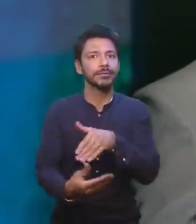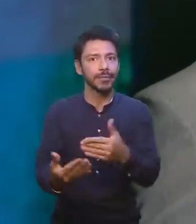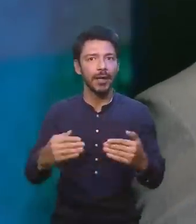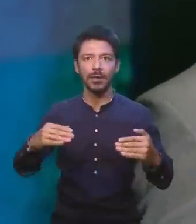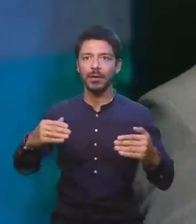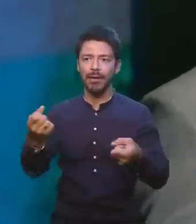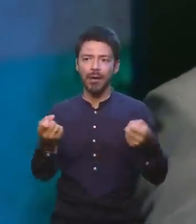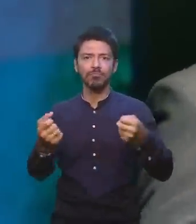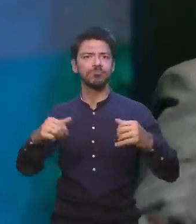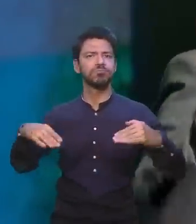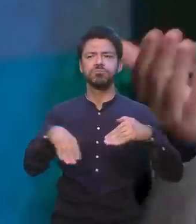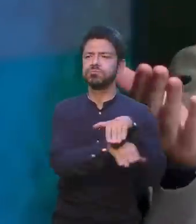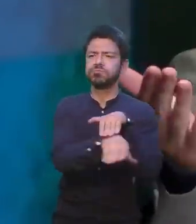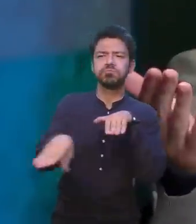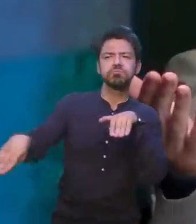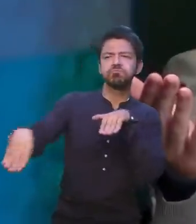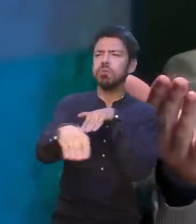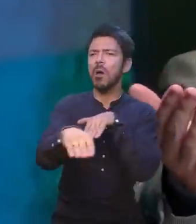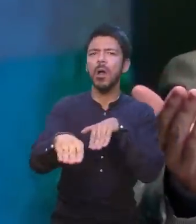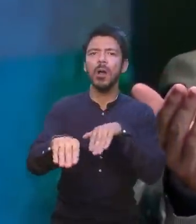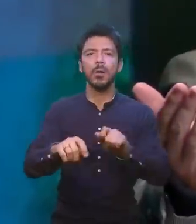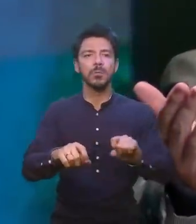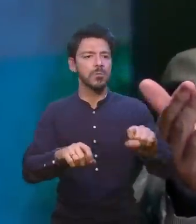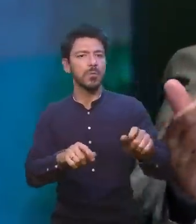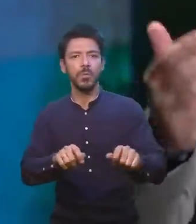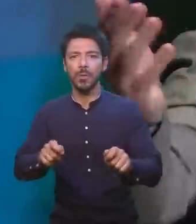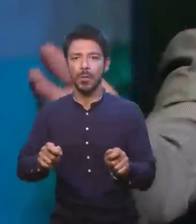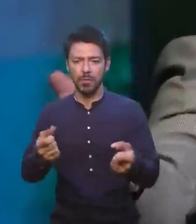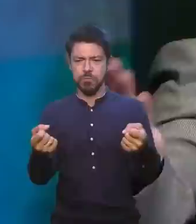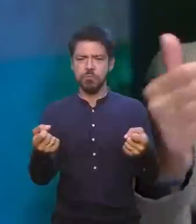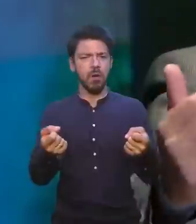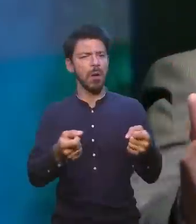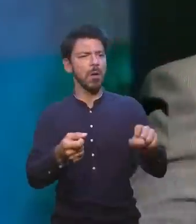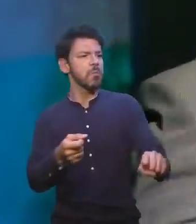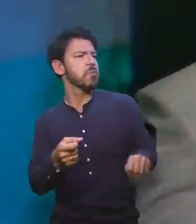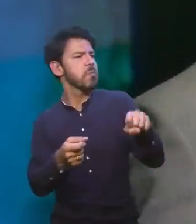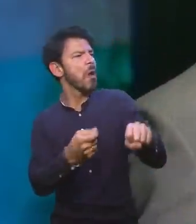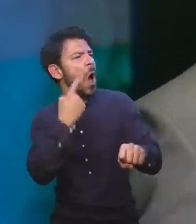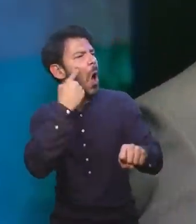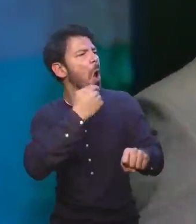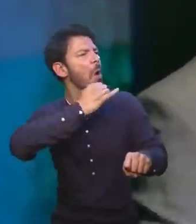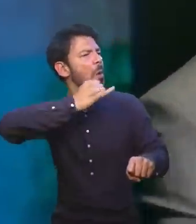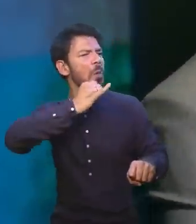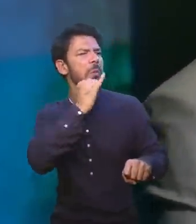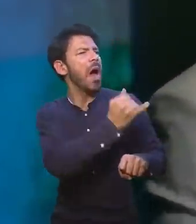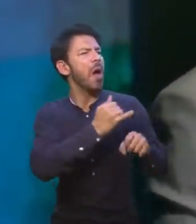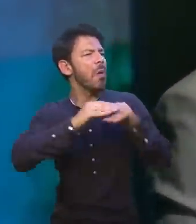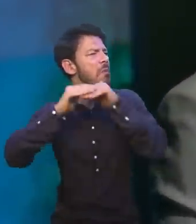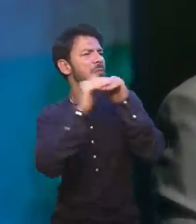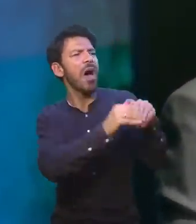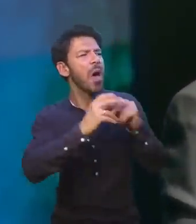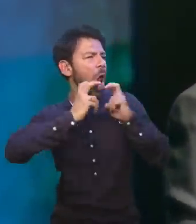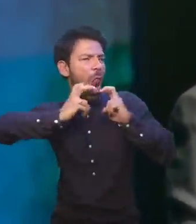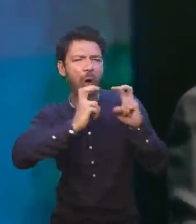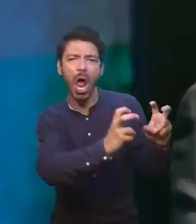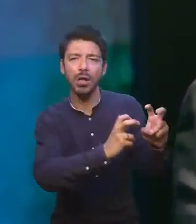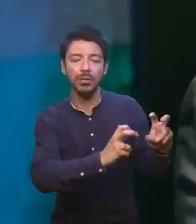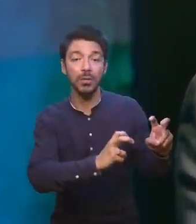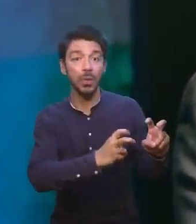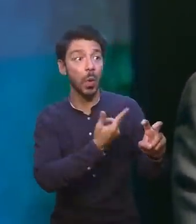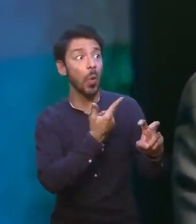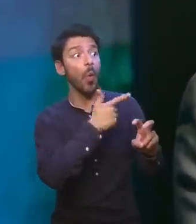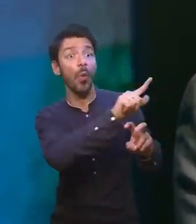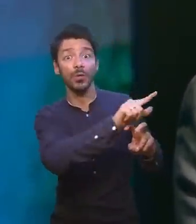momento meio perturbado, xinga, o outro desce do carro com uma arma e pode, muitas vezes, desenvolver uma situação